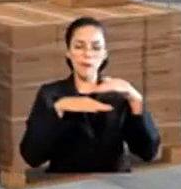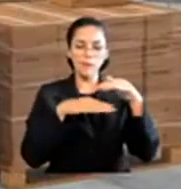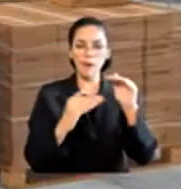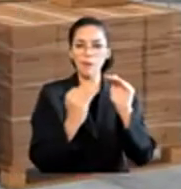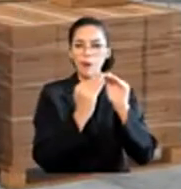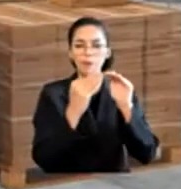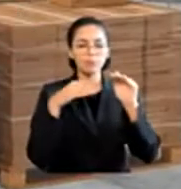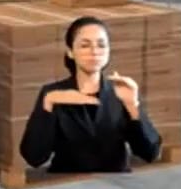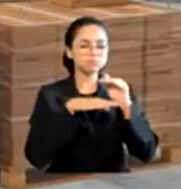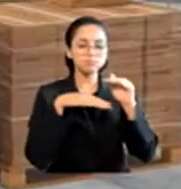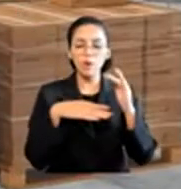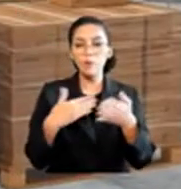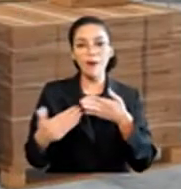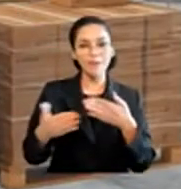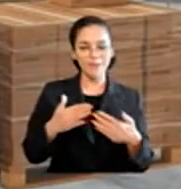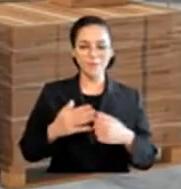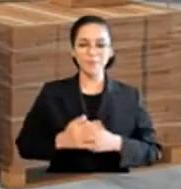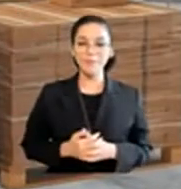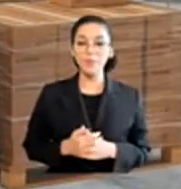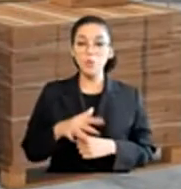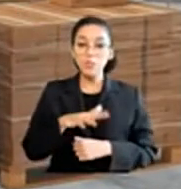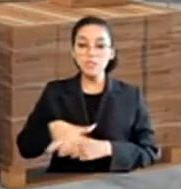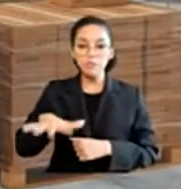de carga, podem ser acomodados até